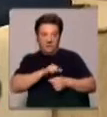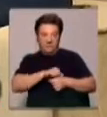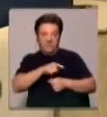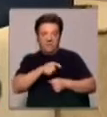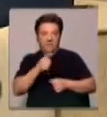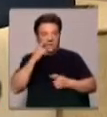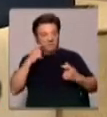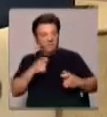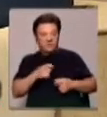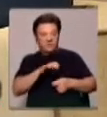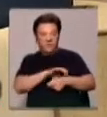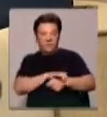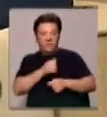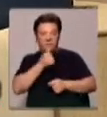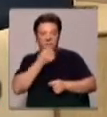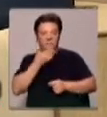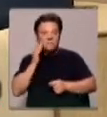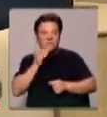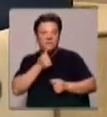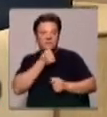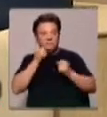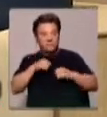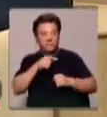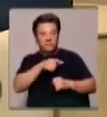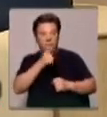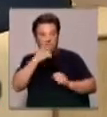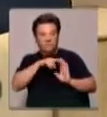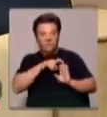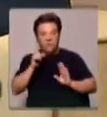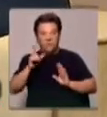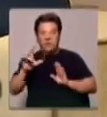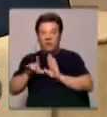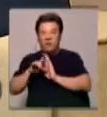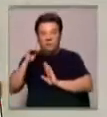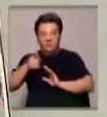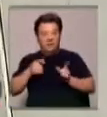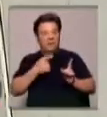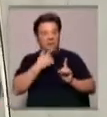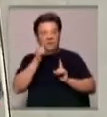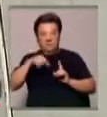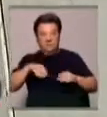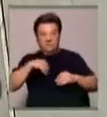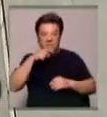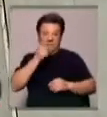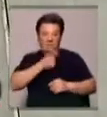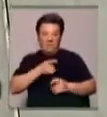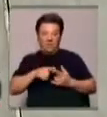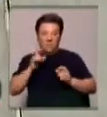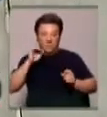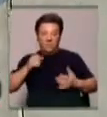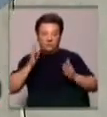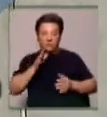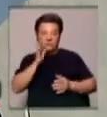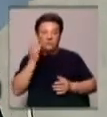depende do consentimento do arguido é um dos requisitos que a lei impõe consentimento do arguido um princípio já